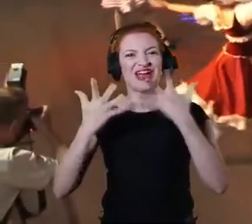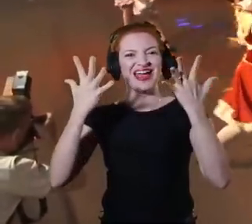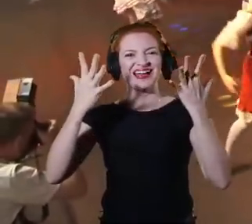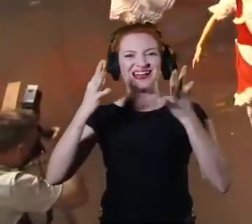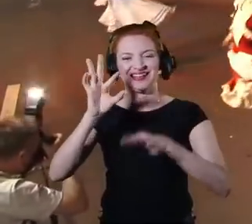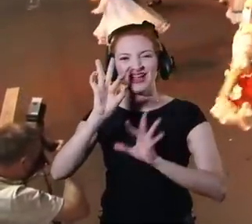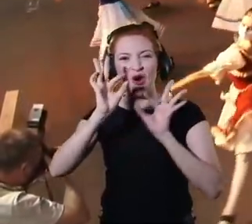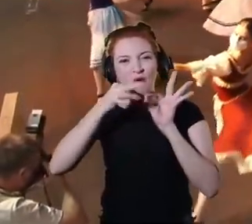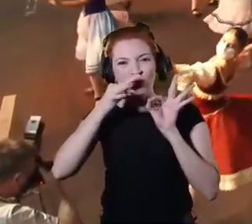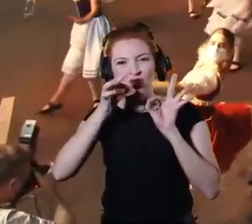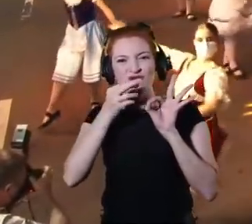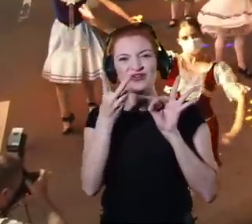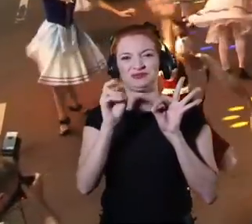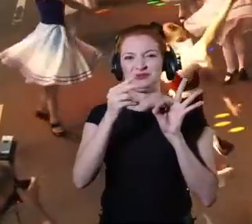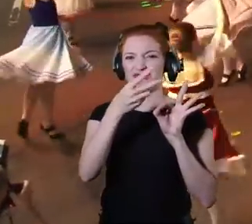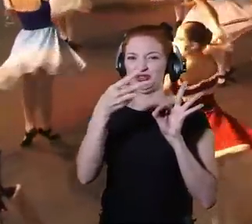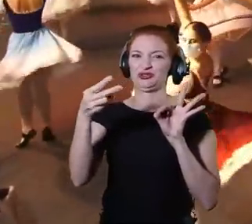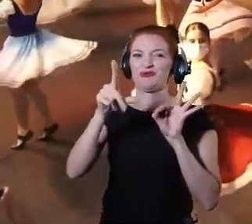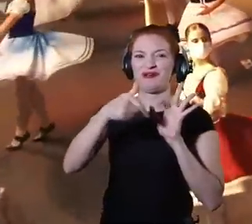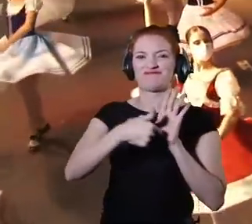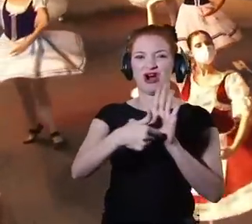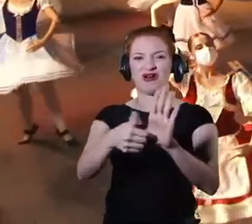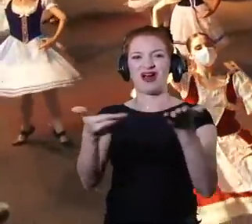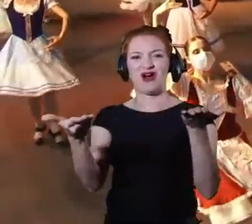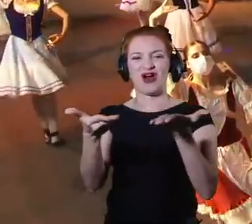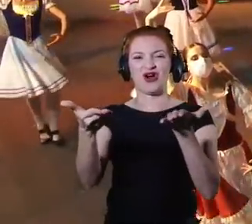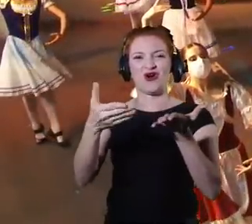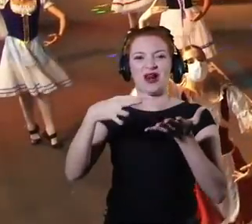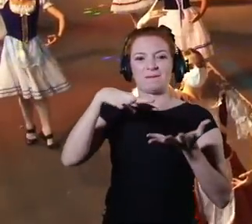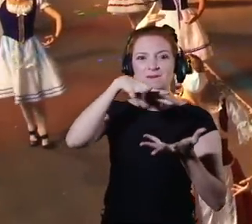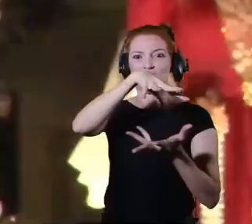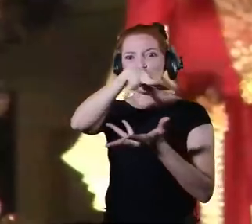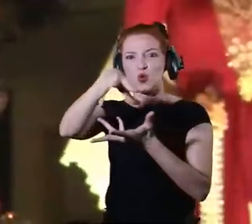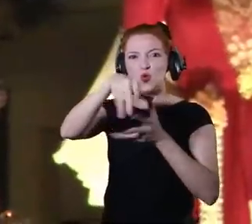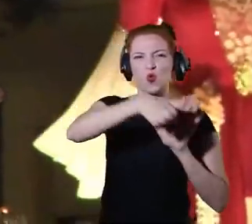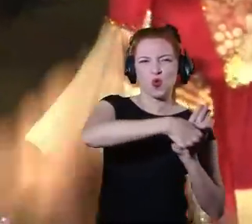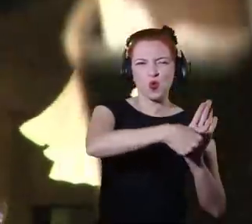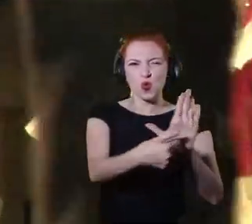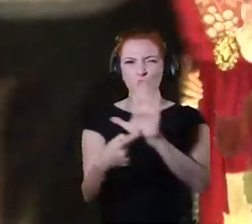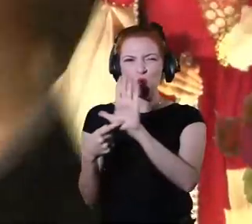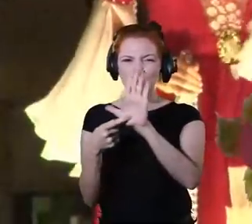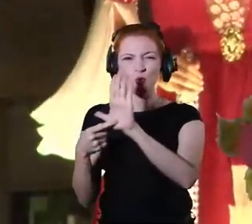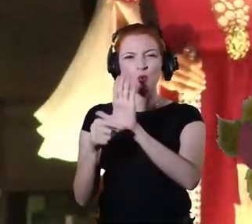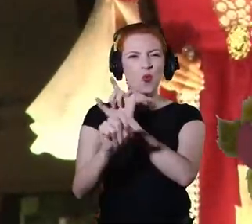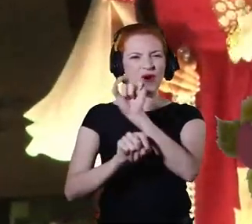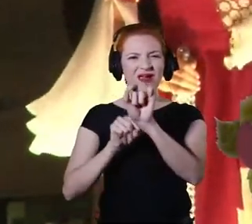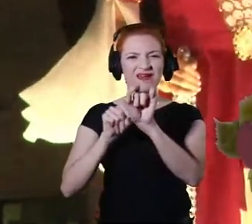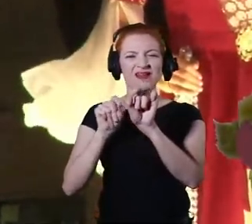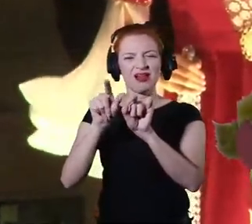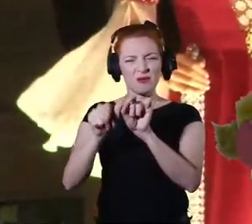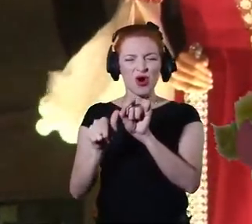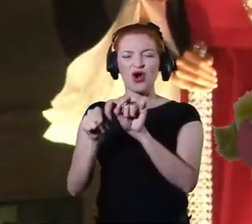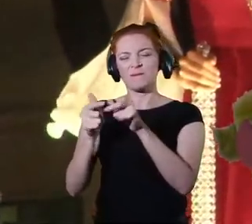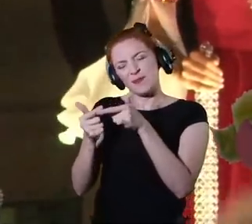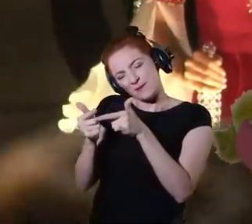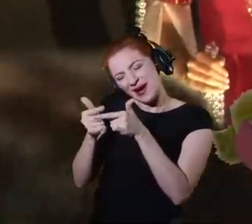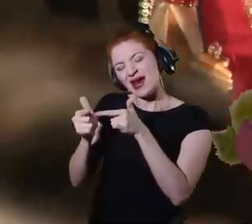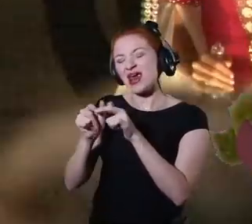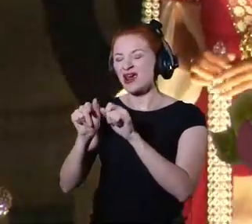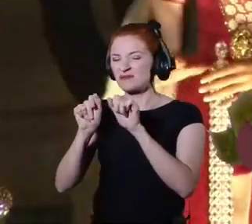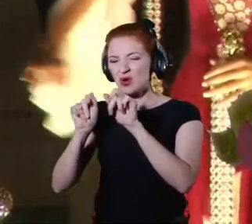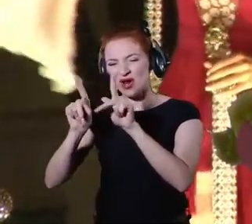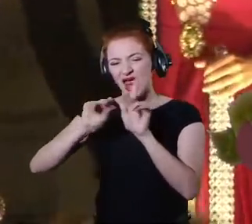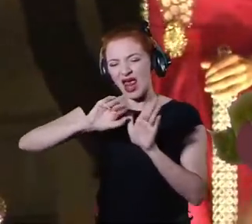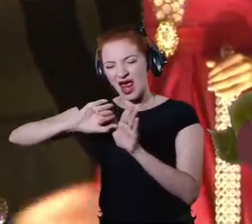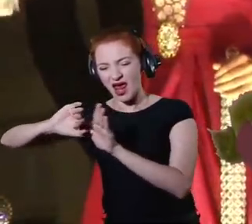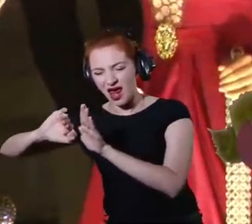Uva 2022, mostrando para o mundo que realmente, depois dessa dificuldade toda,